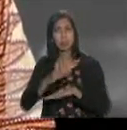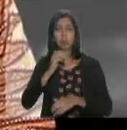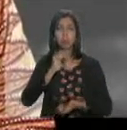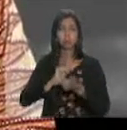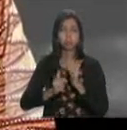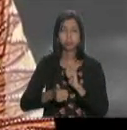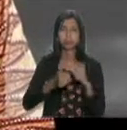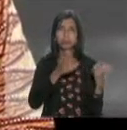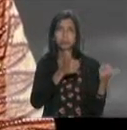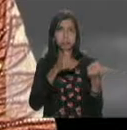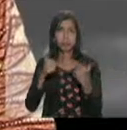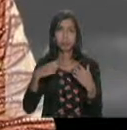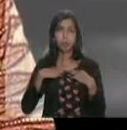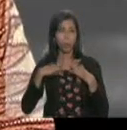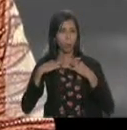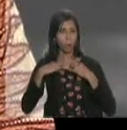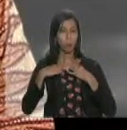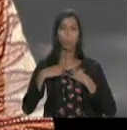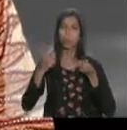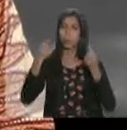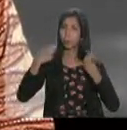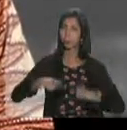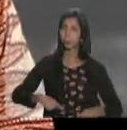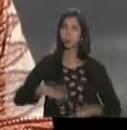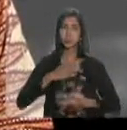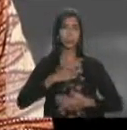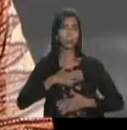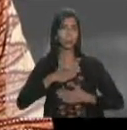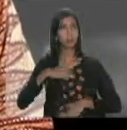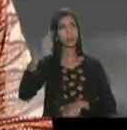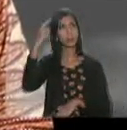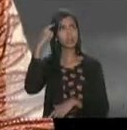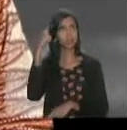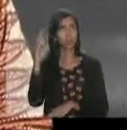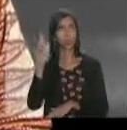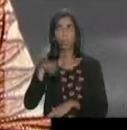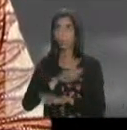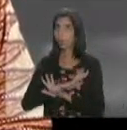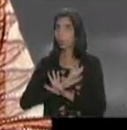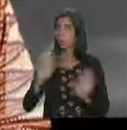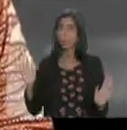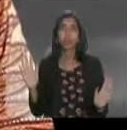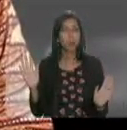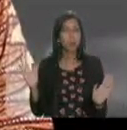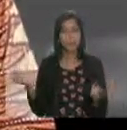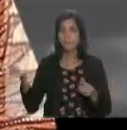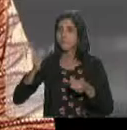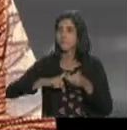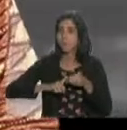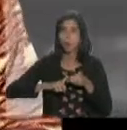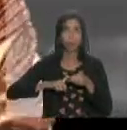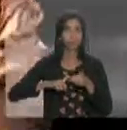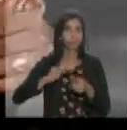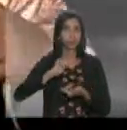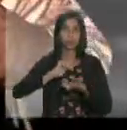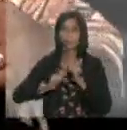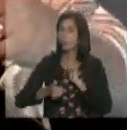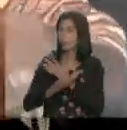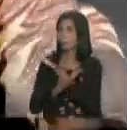e tal, peguei meu uniforme, tomei banho e botei na minha cabeça, nunca mais eu piso nesse clube, não jogo mais